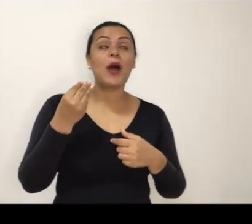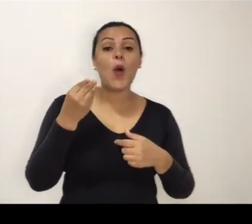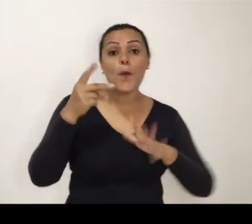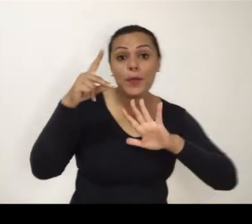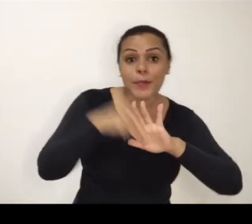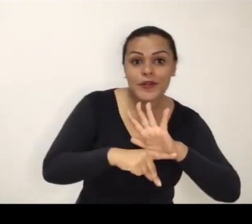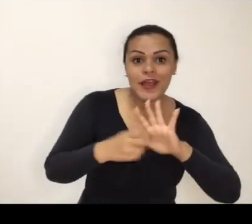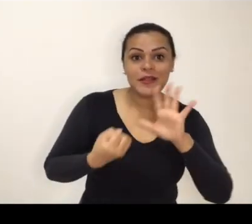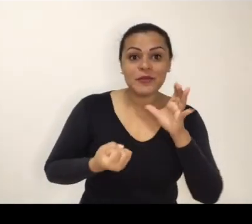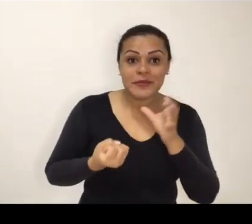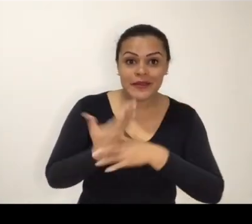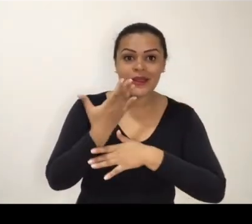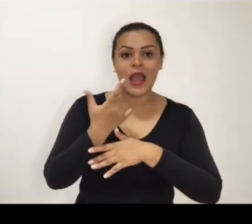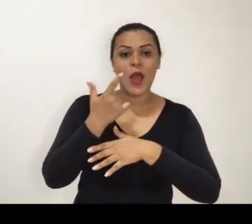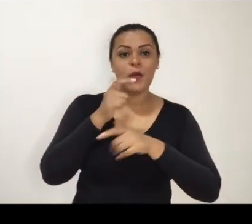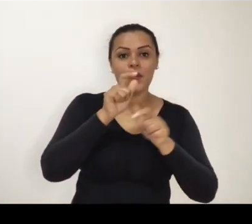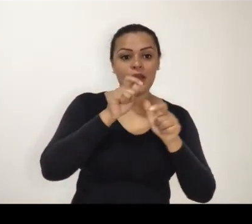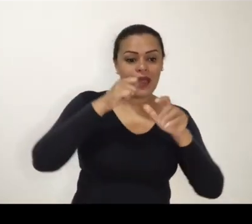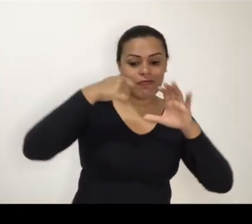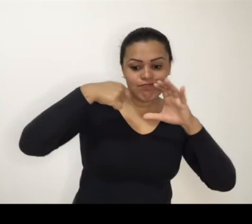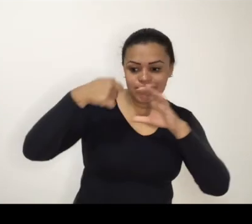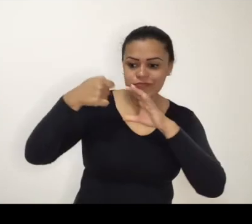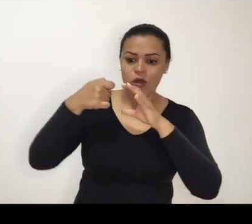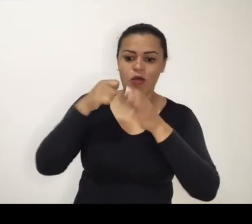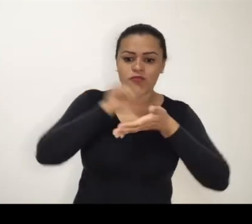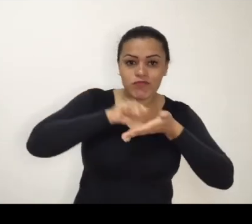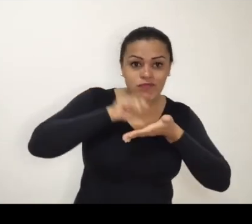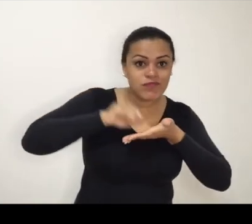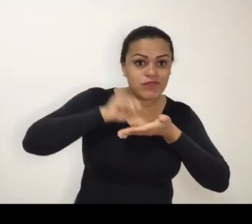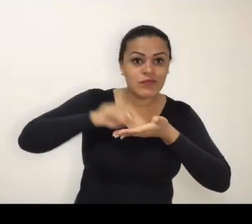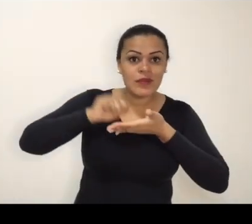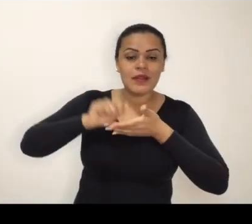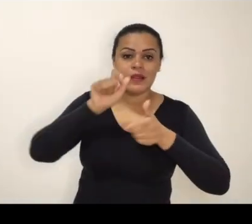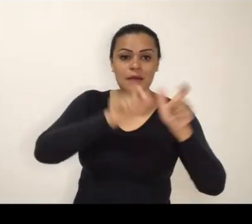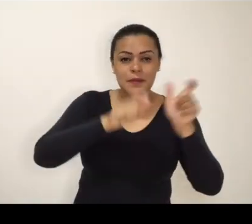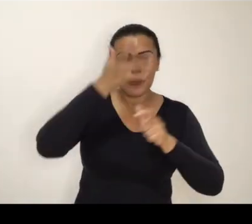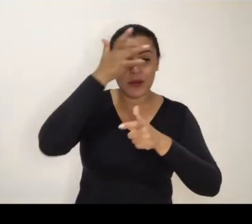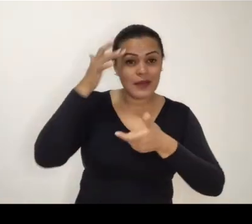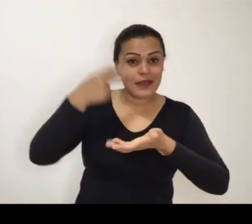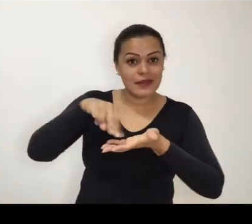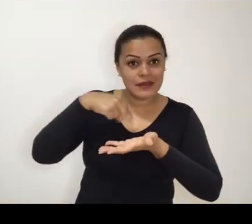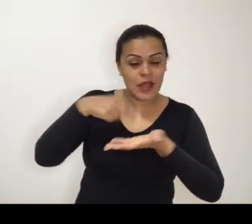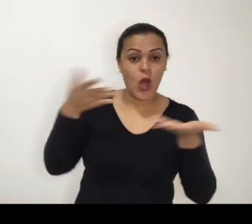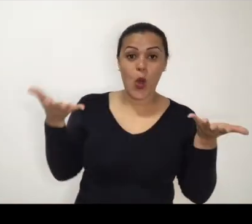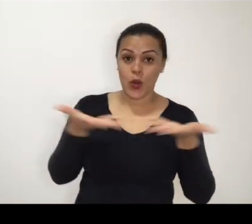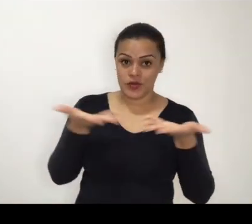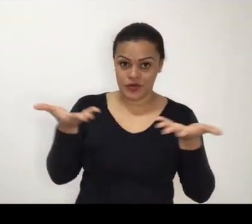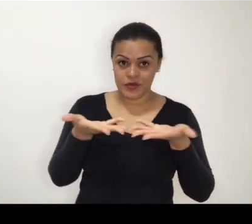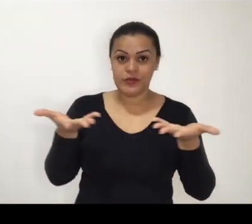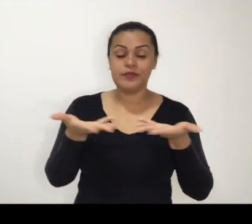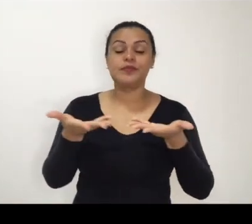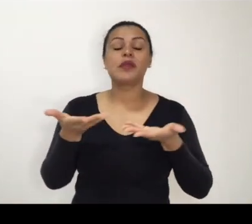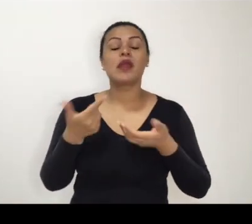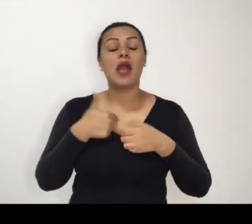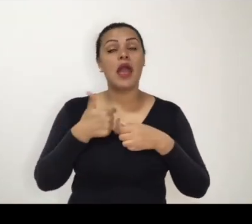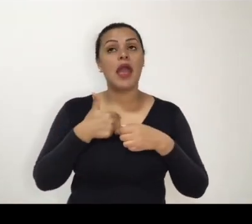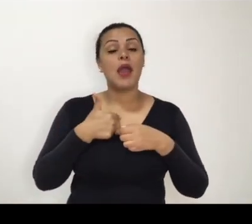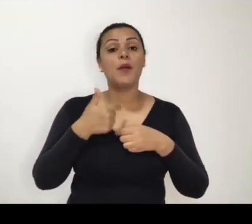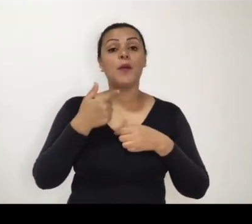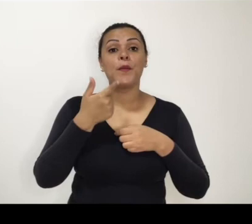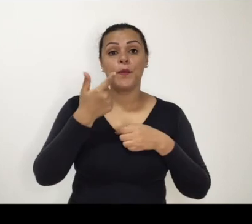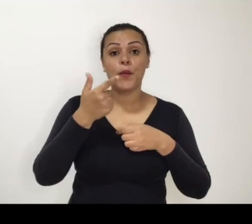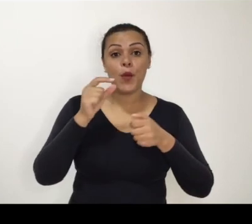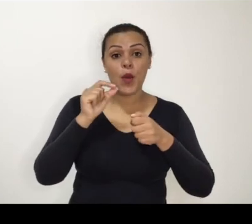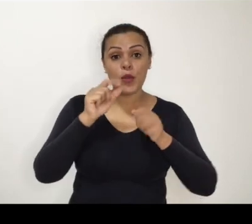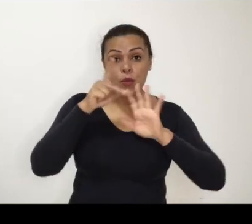registros e documentações de quem está fazendo dança atualmente. No primeiro momento, quando o projeto foi escrito,